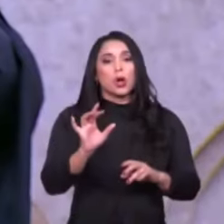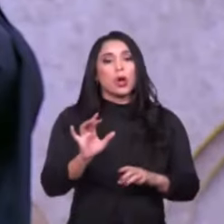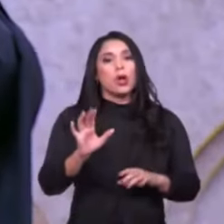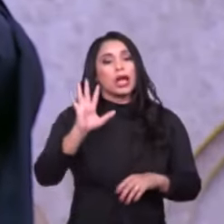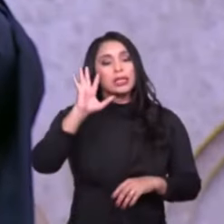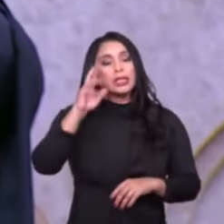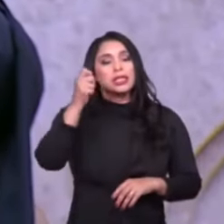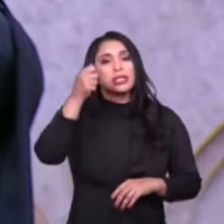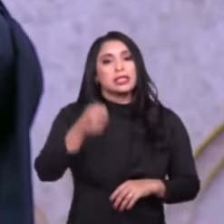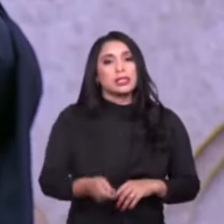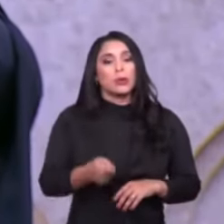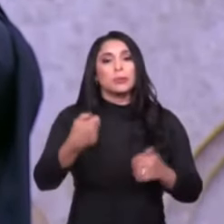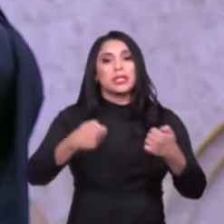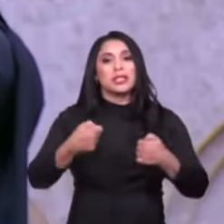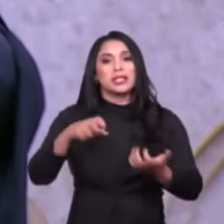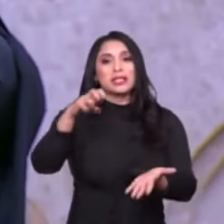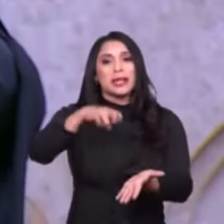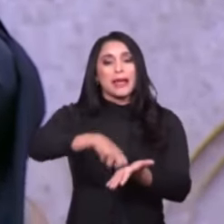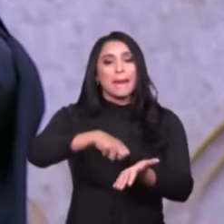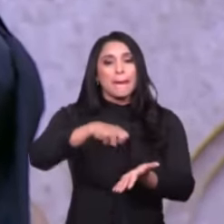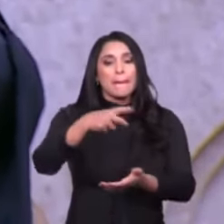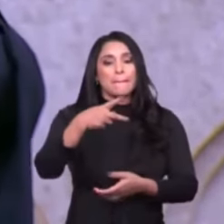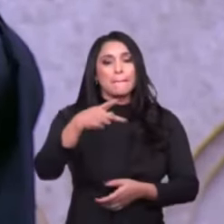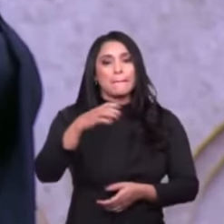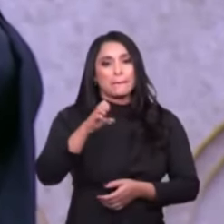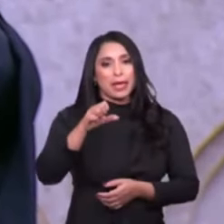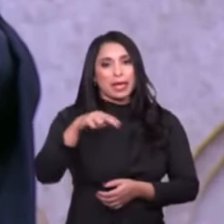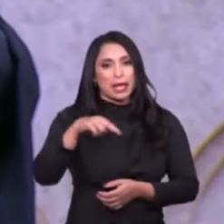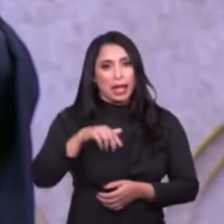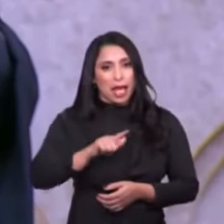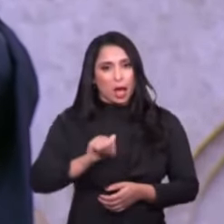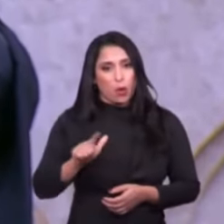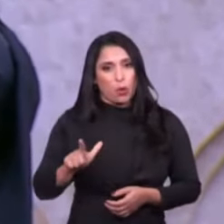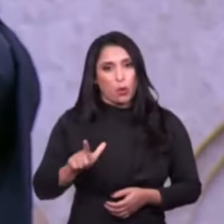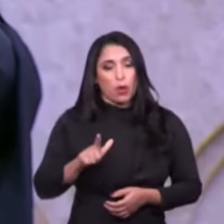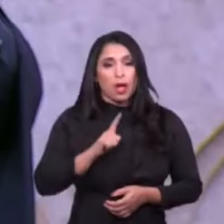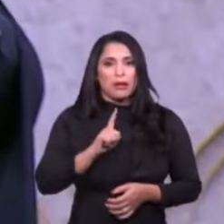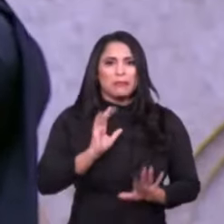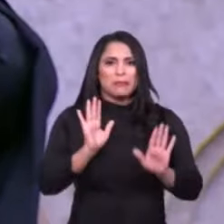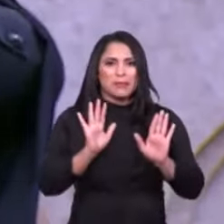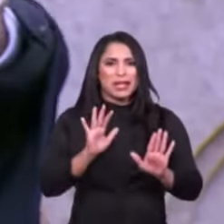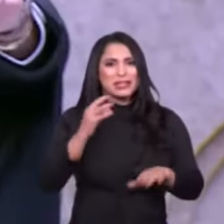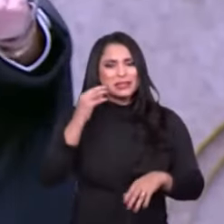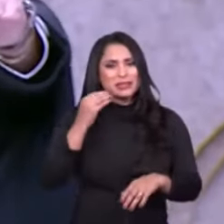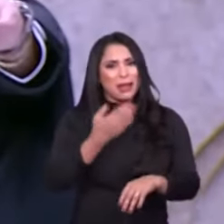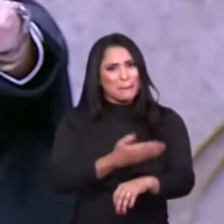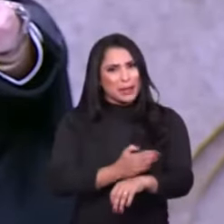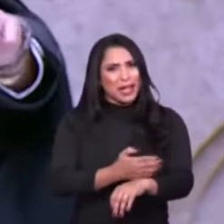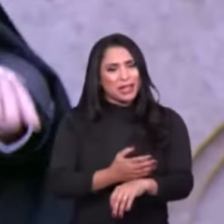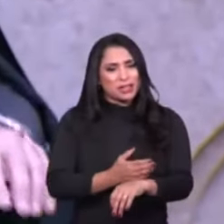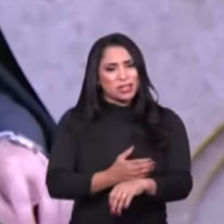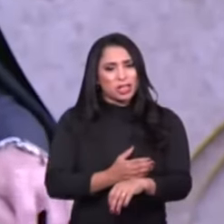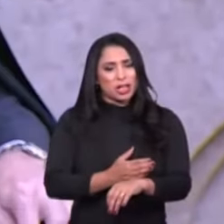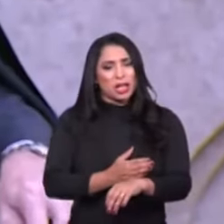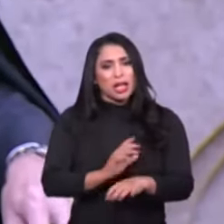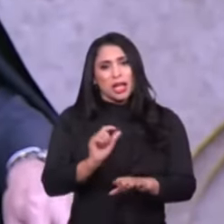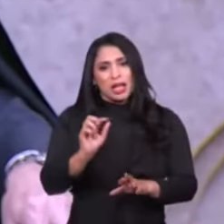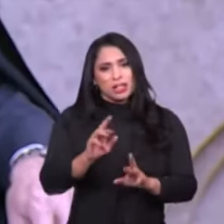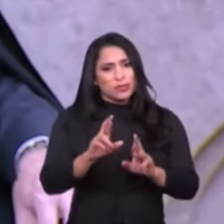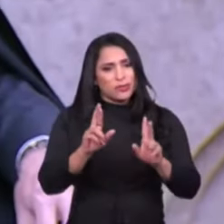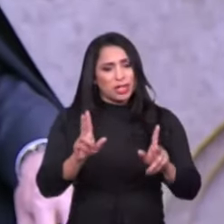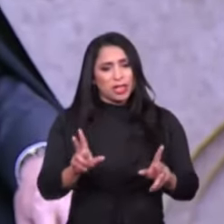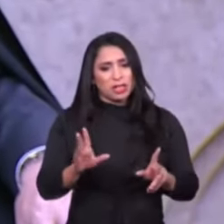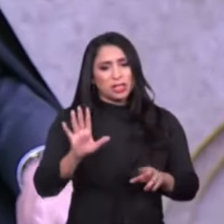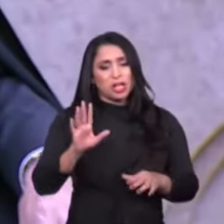sanção. Na prática, as consequências são pequenas, porque as sanções são as mesmas que são essas que eu